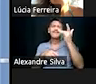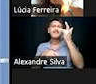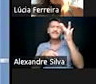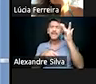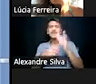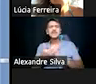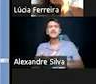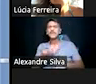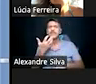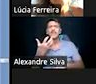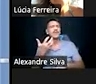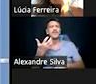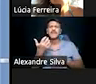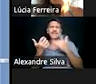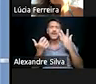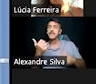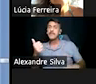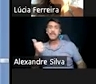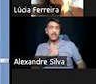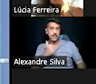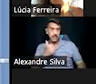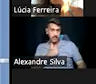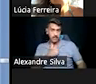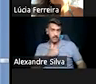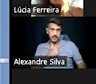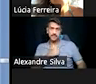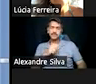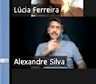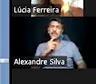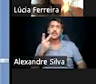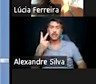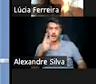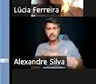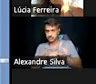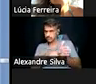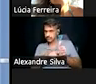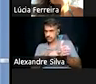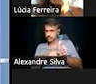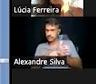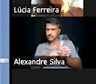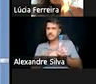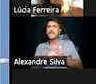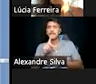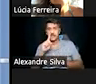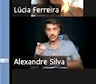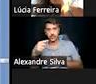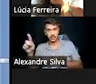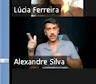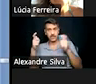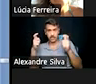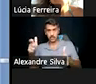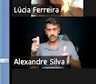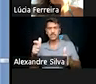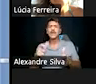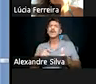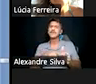destacados das rochas, e eram muito grandes. E 2 pesquisadores haviam sido mandados para esse local, que eram